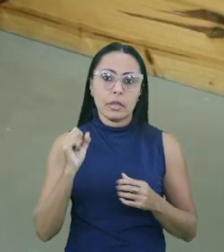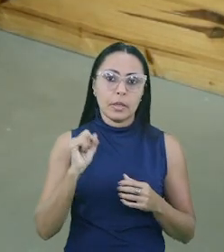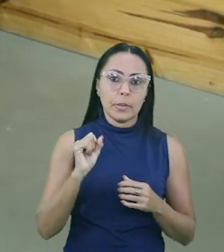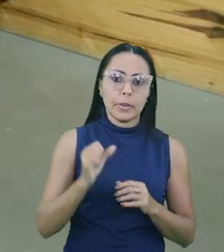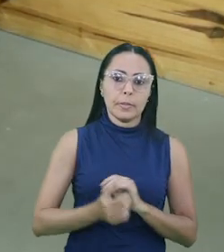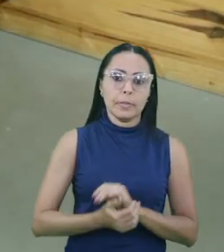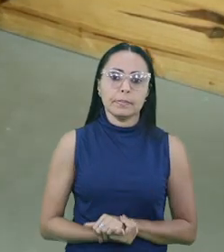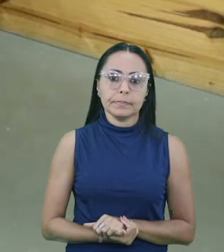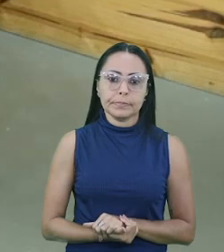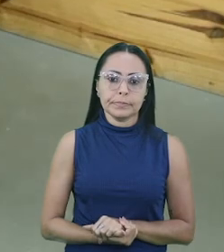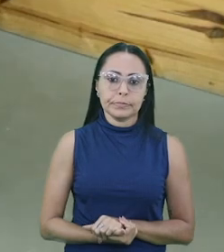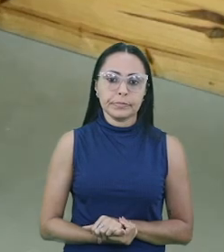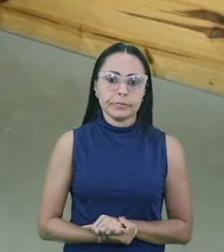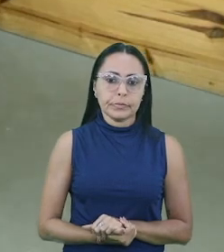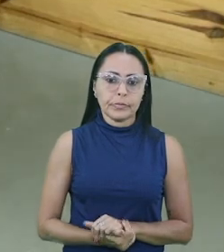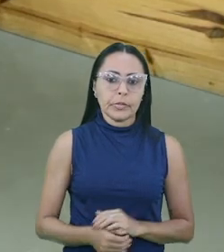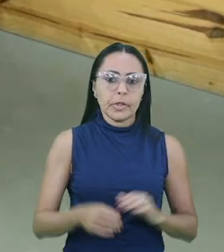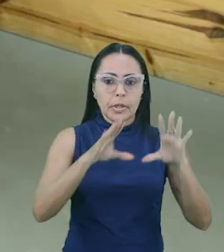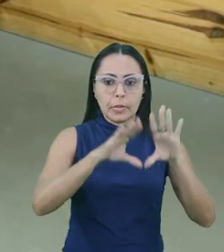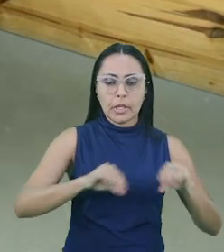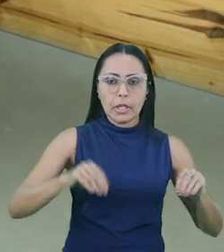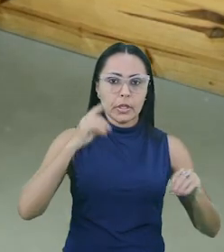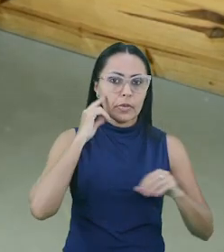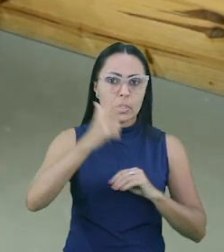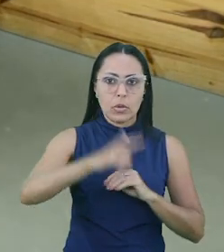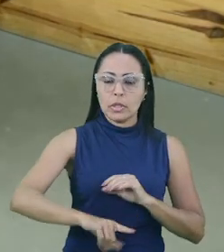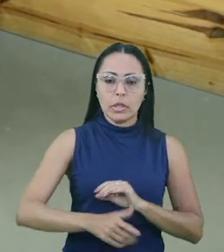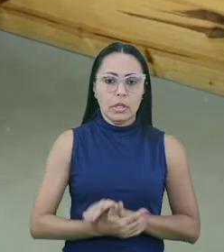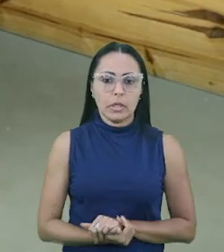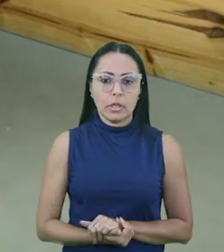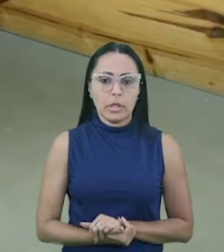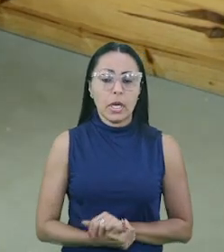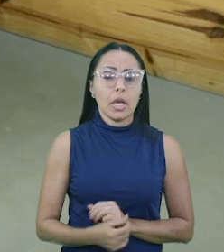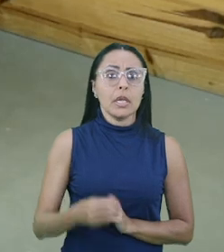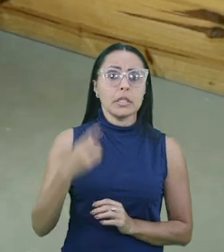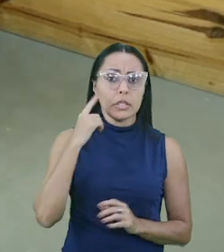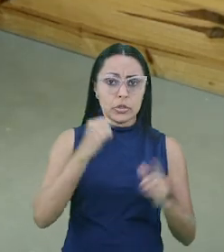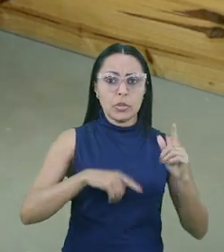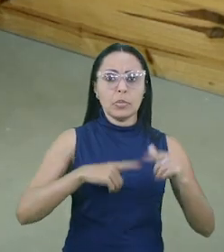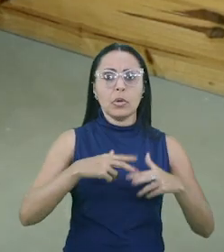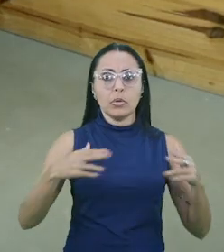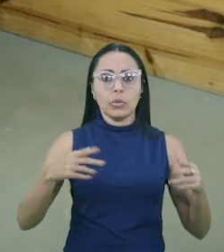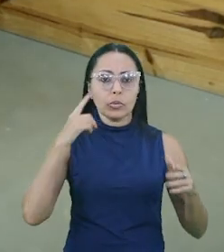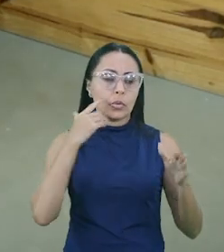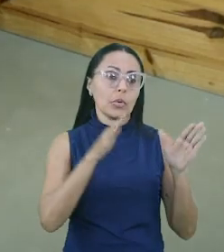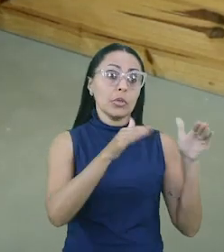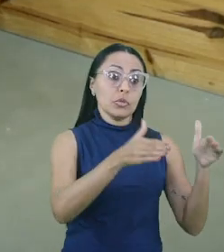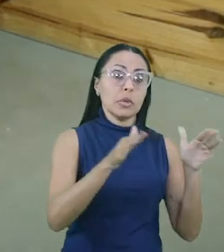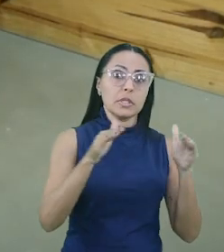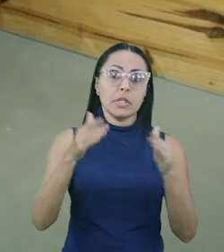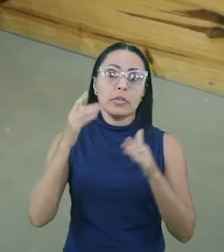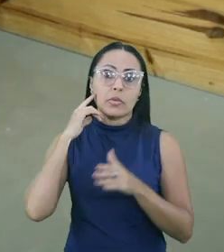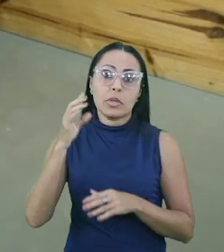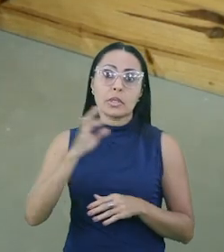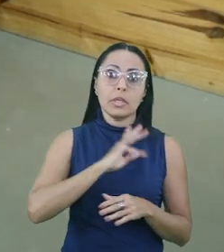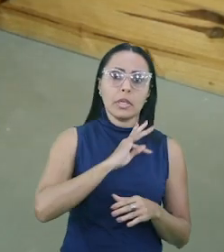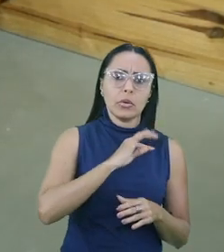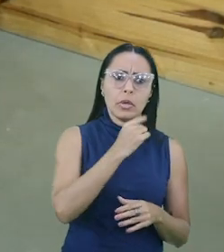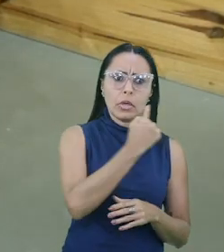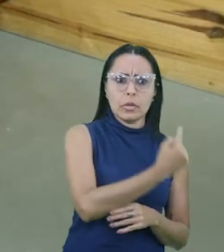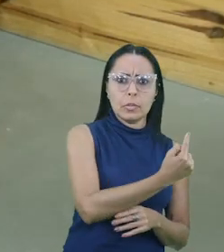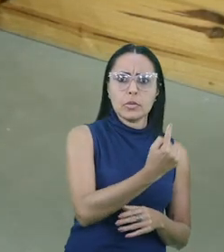tipo, apagar a tela e fazer outra tela? Pode sim, existem produtos específicos para isso, mas também existem técnicas que cada pessoa